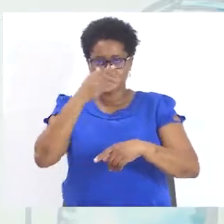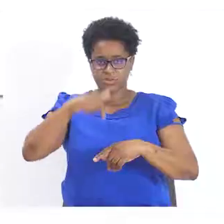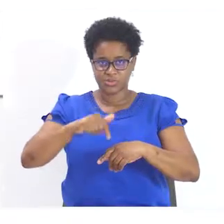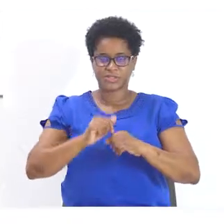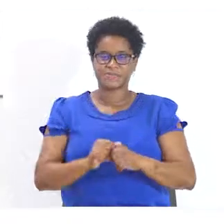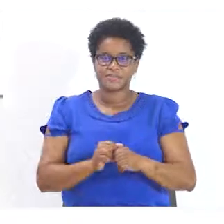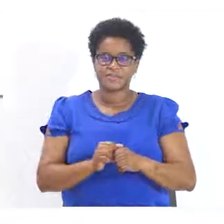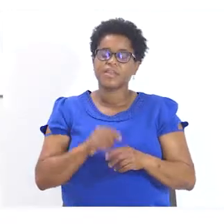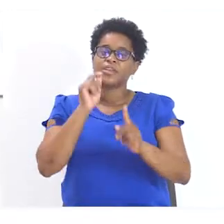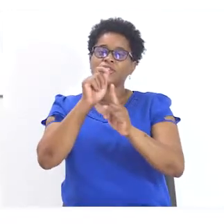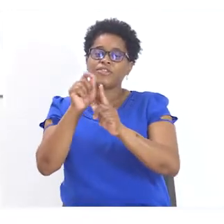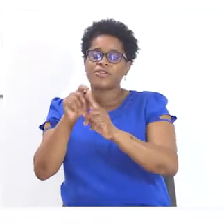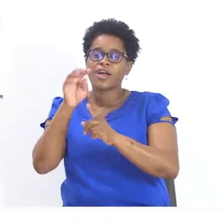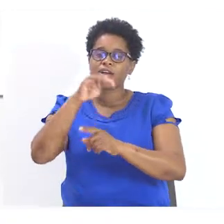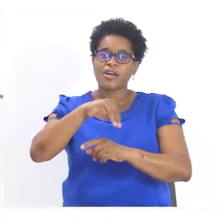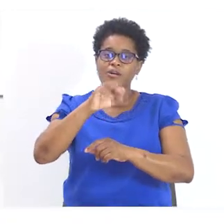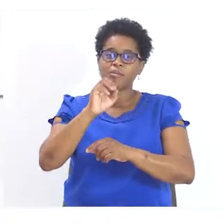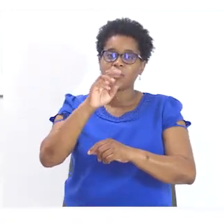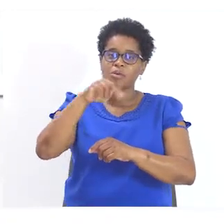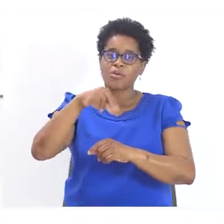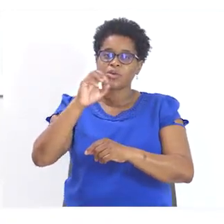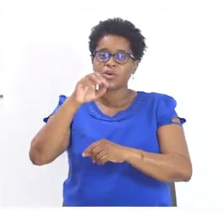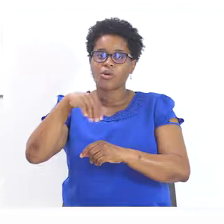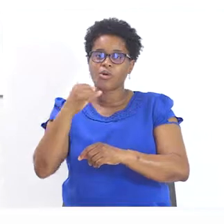hoje. Identificar monômios,